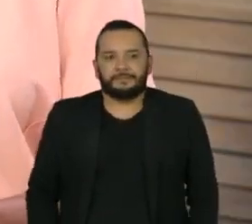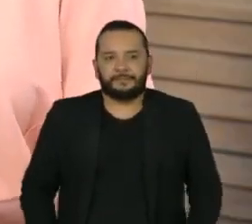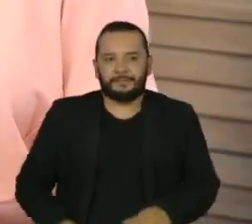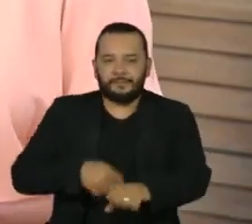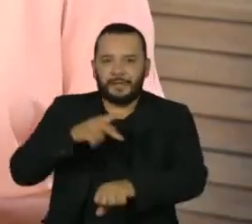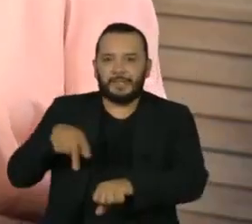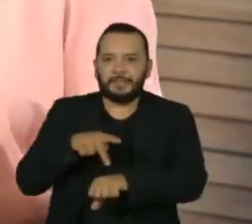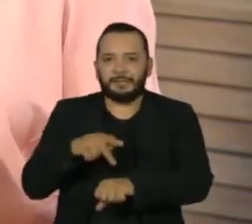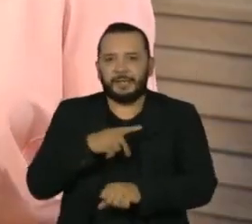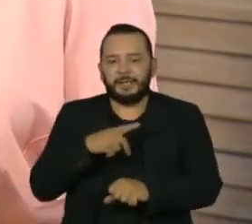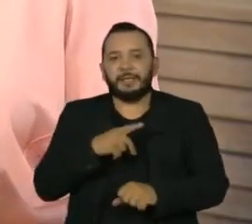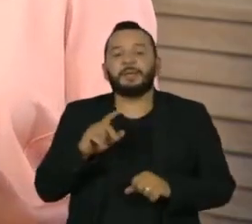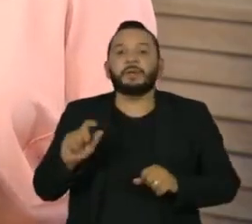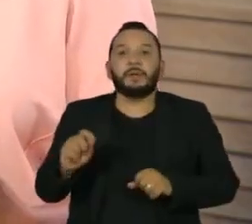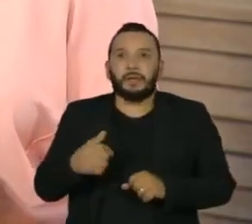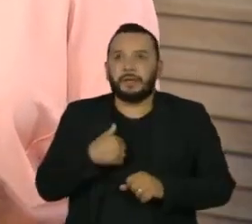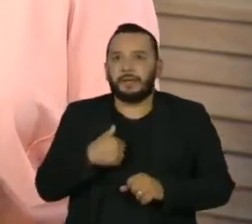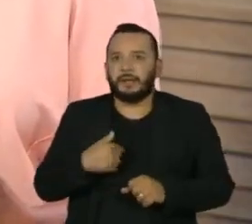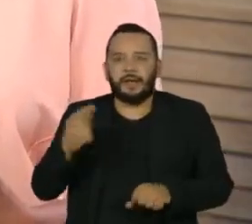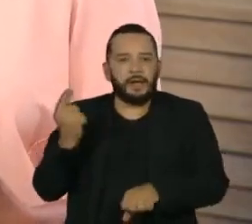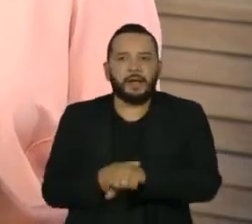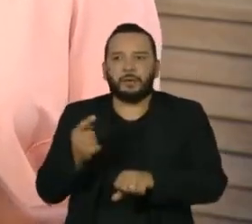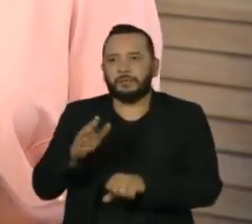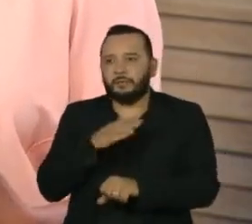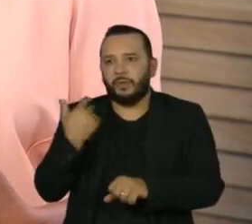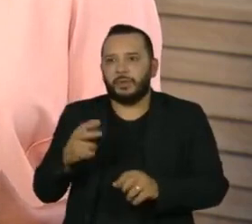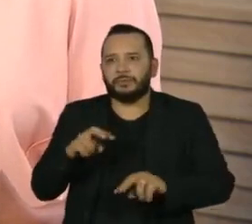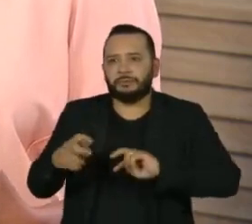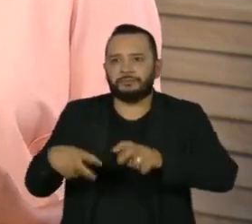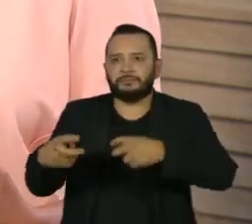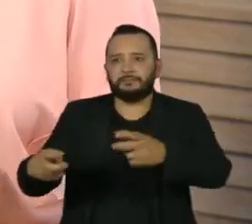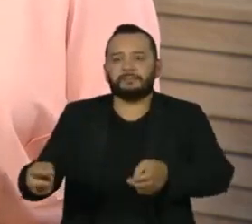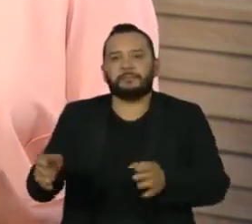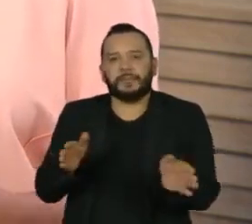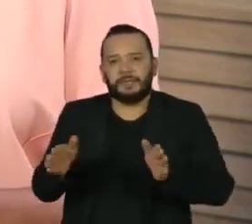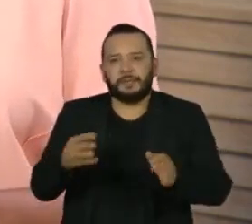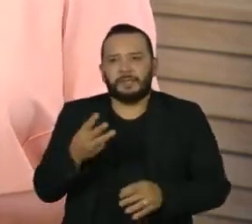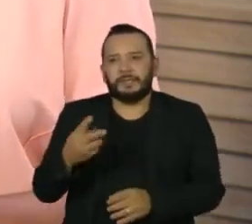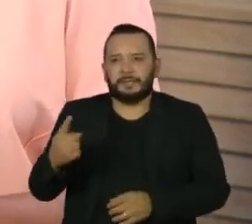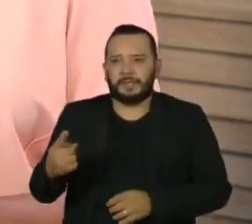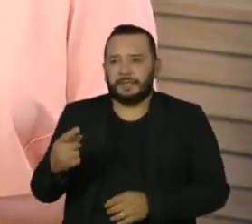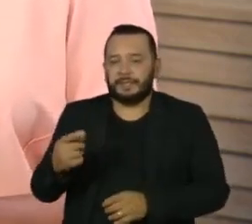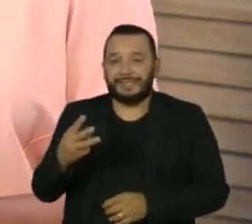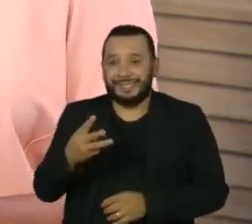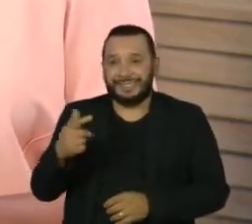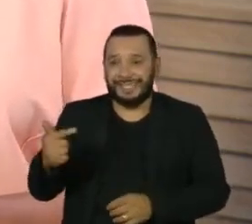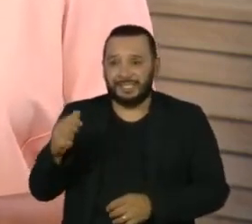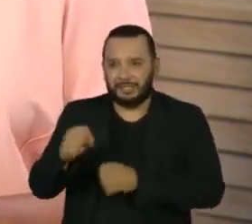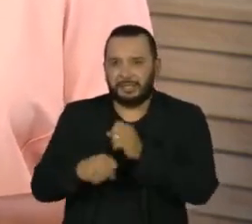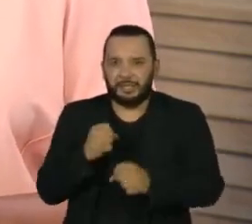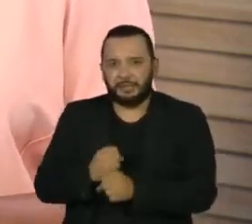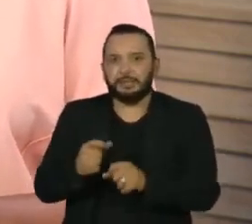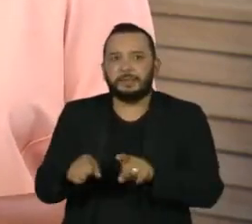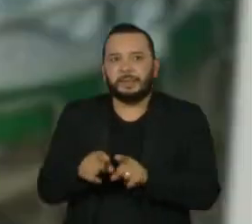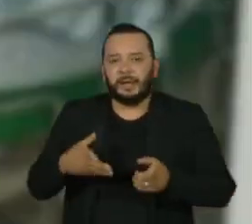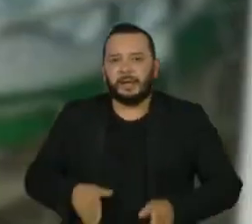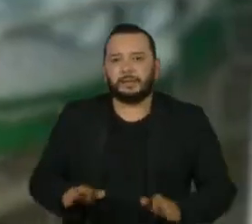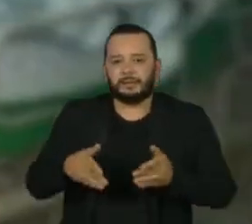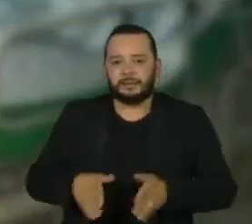país registra a maior alta de óbitos em 37 anos. A pandemia também causou redução nos